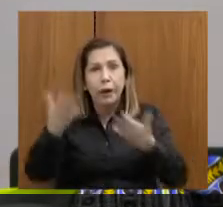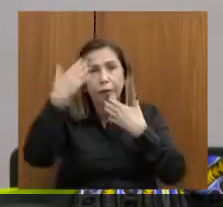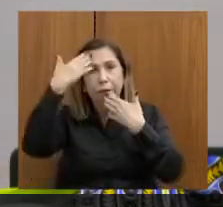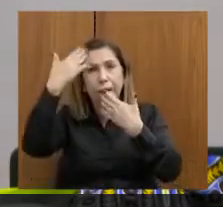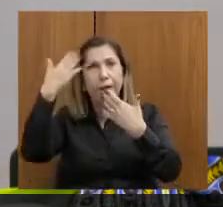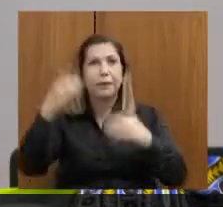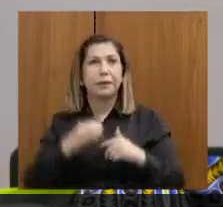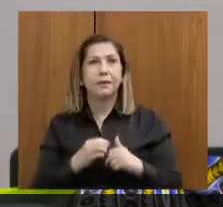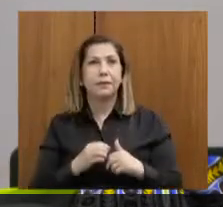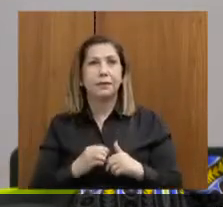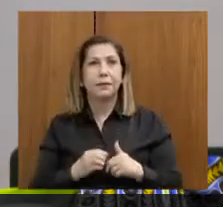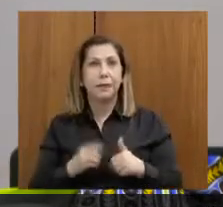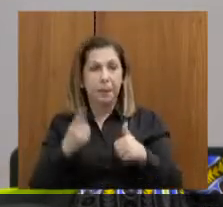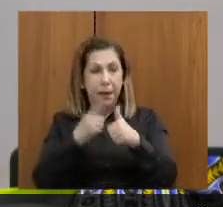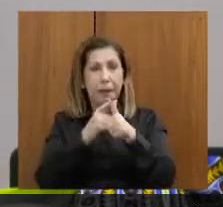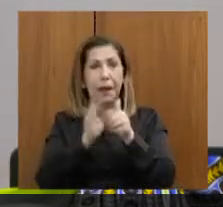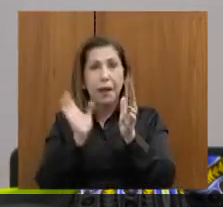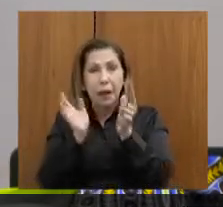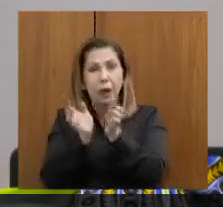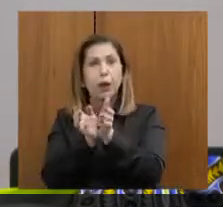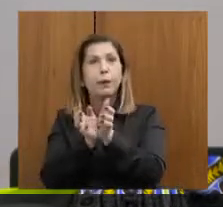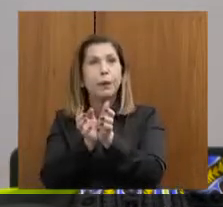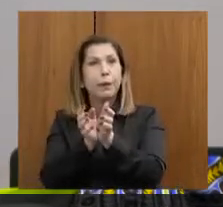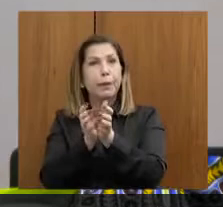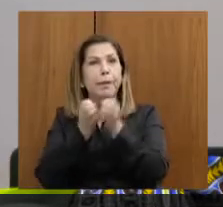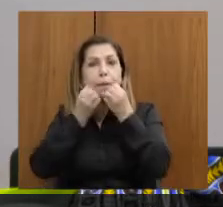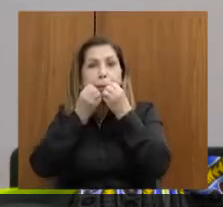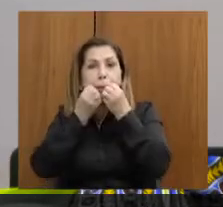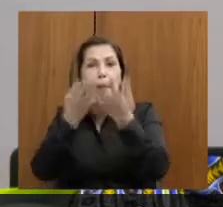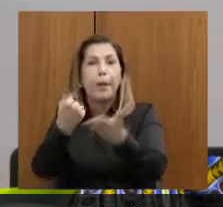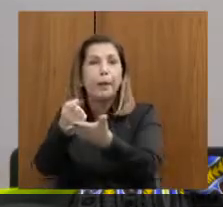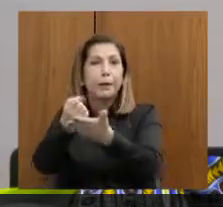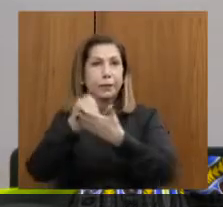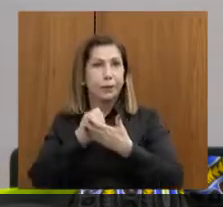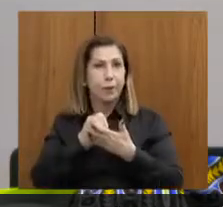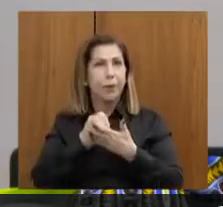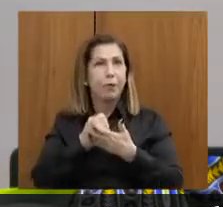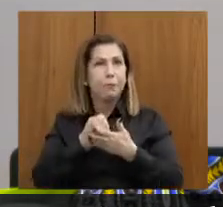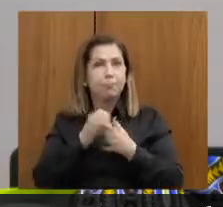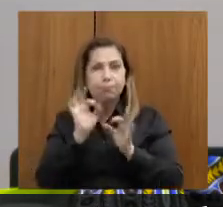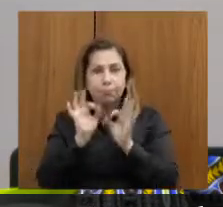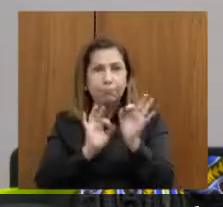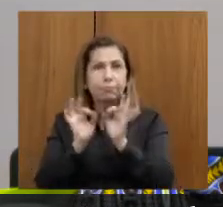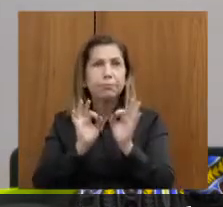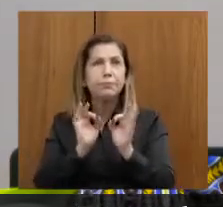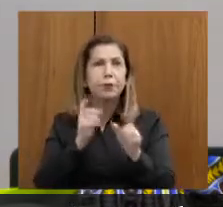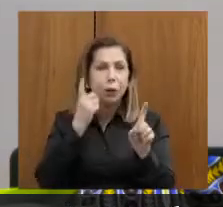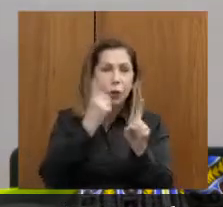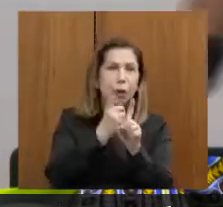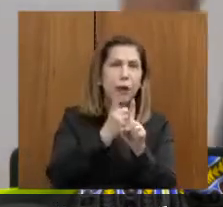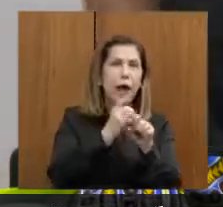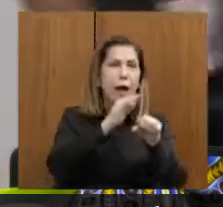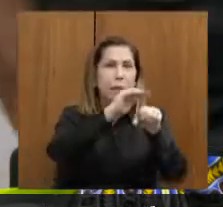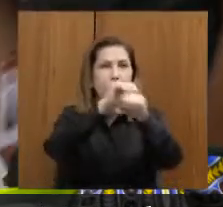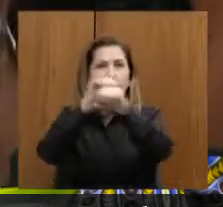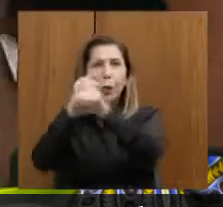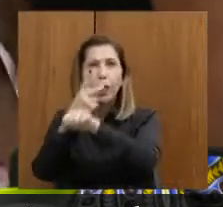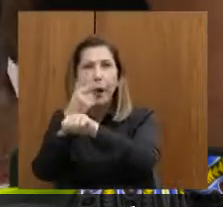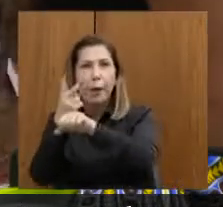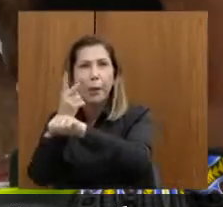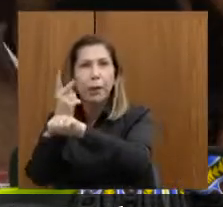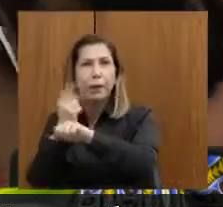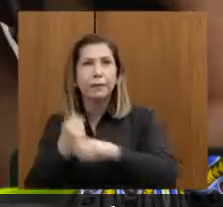agradecer primeira minha equipe que ajudou muito mapear encontrar trazê-los